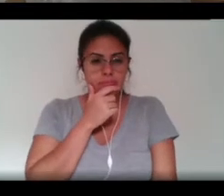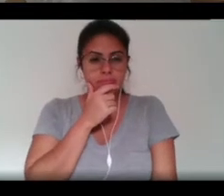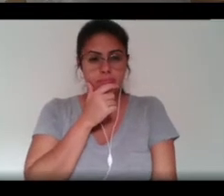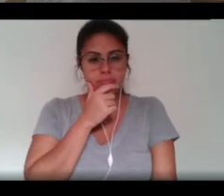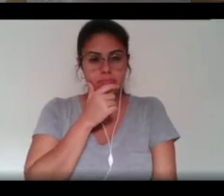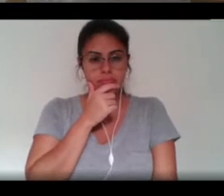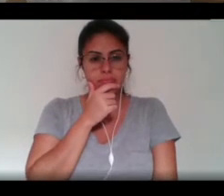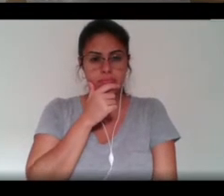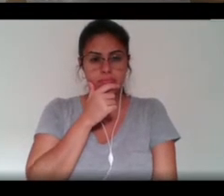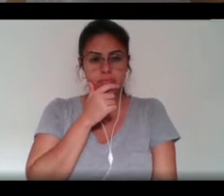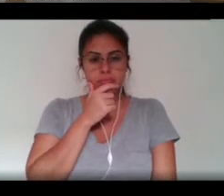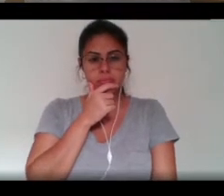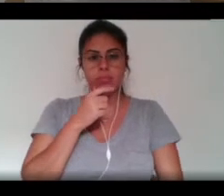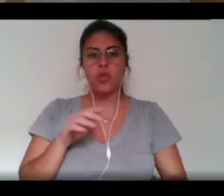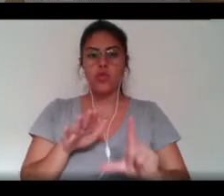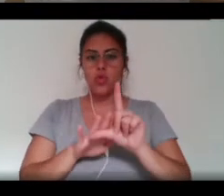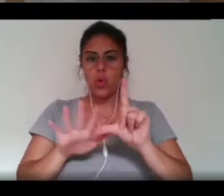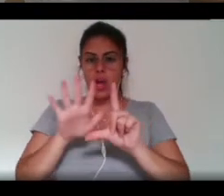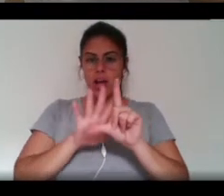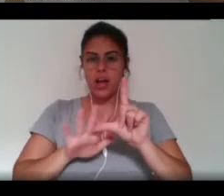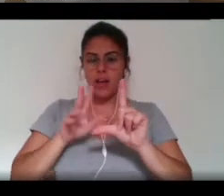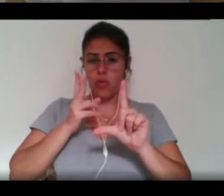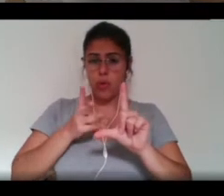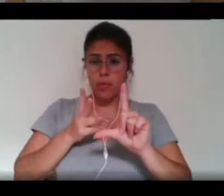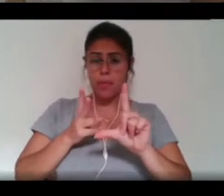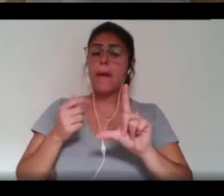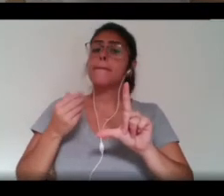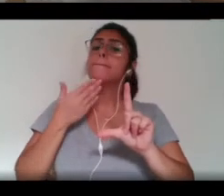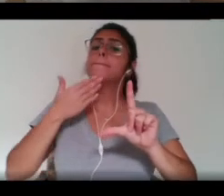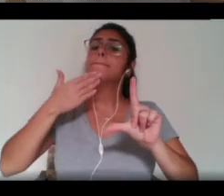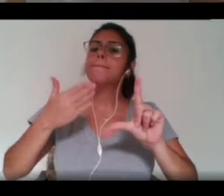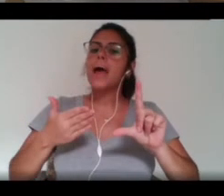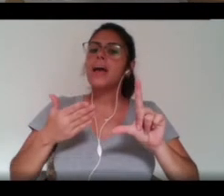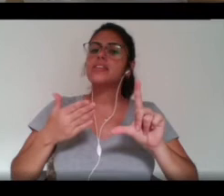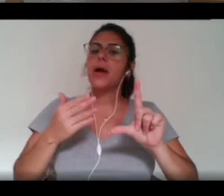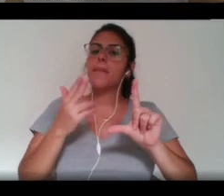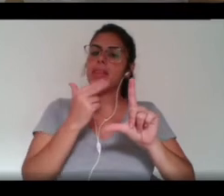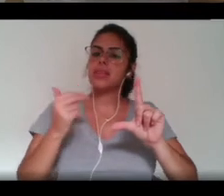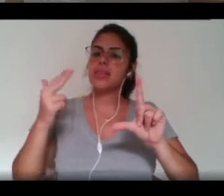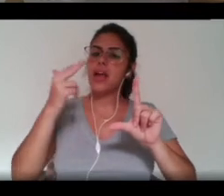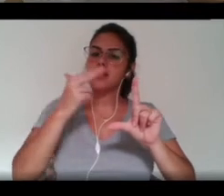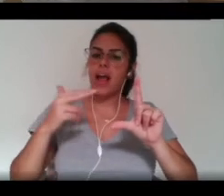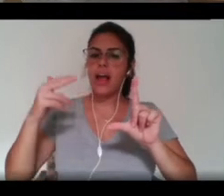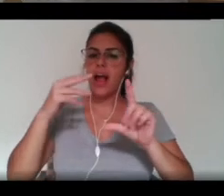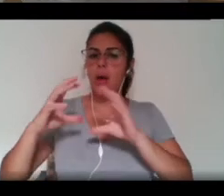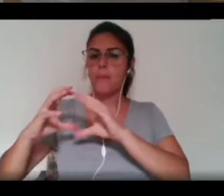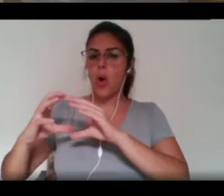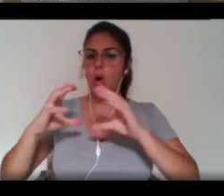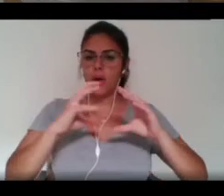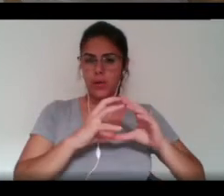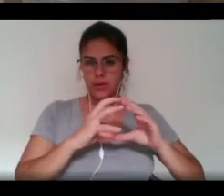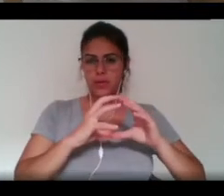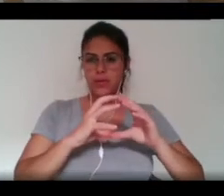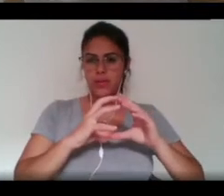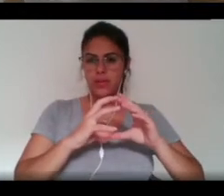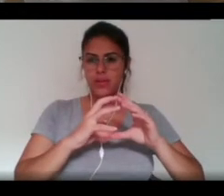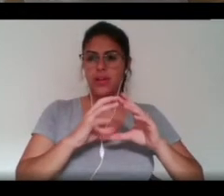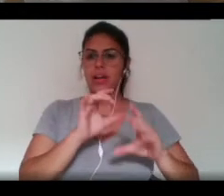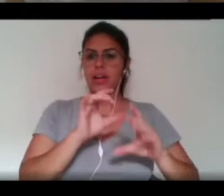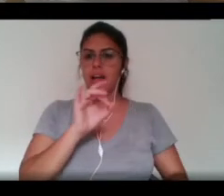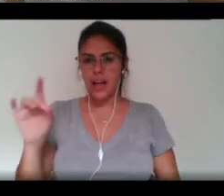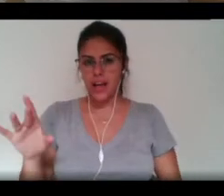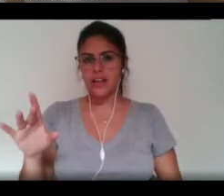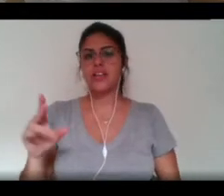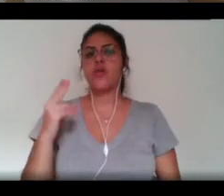em um mesmo gráfico, desenhe a posição de cada bola em função do tempo medido a partir do lançamento da